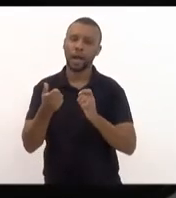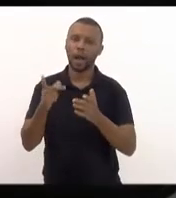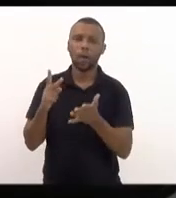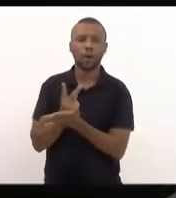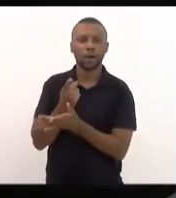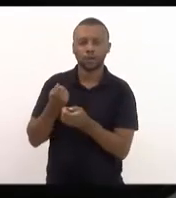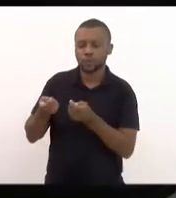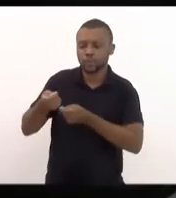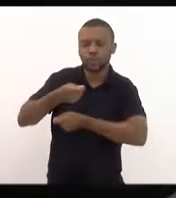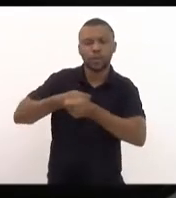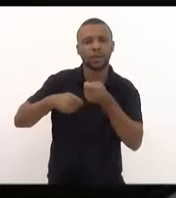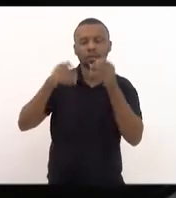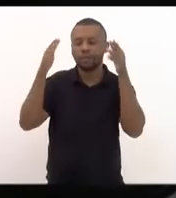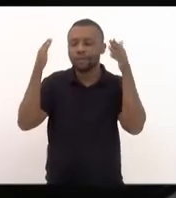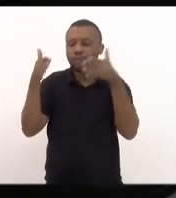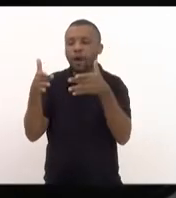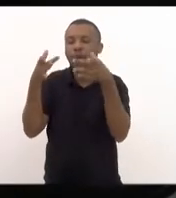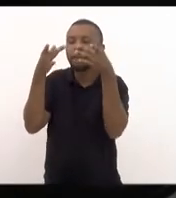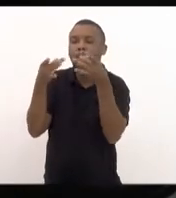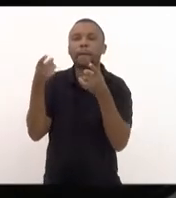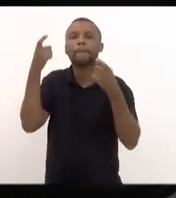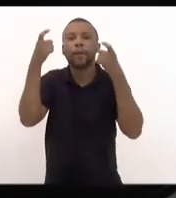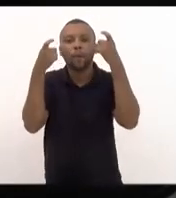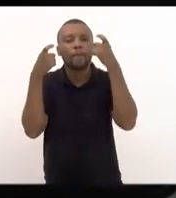está tão preocupado com essa questão. Então,